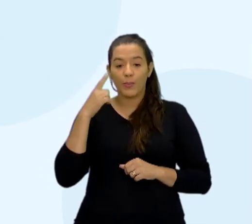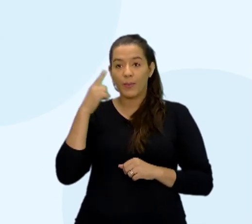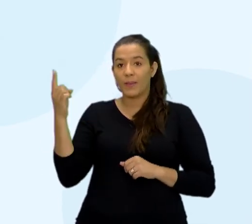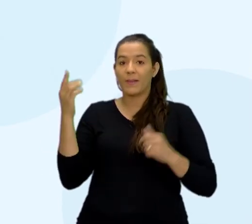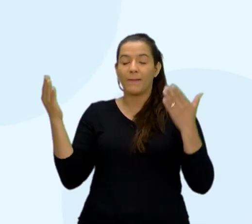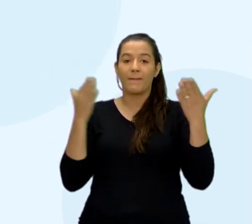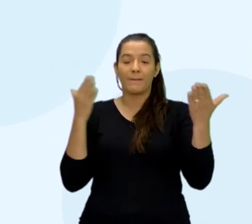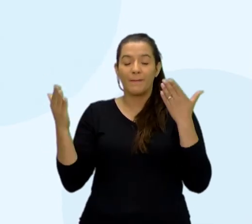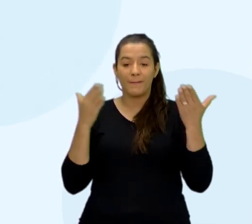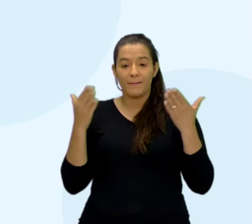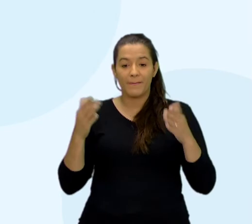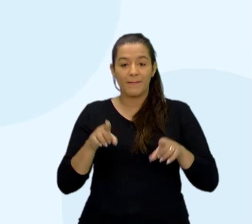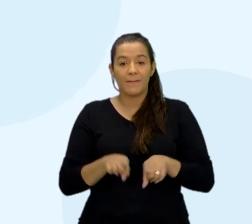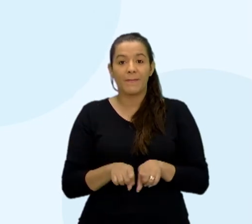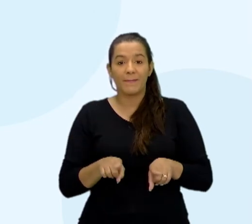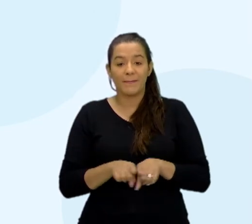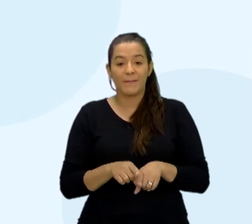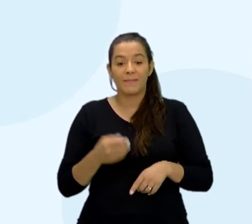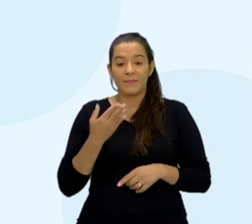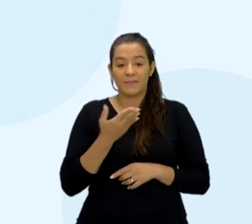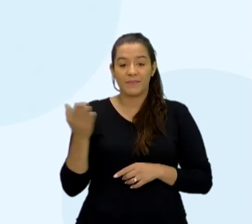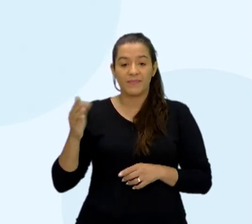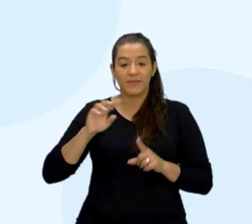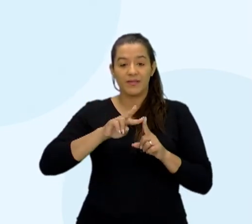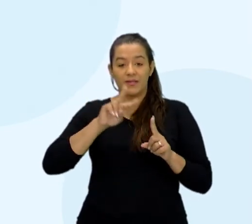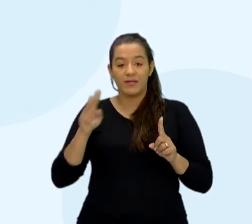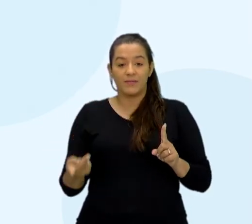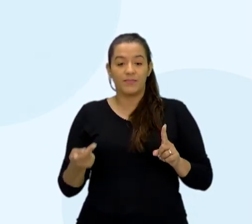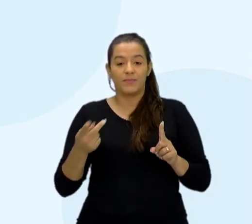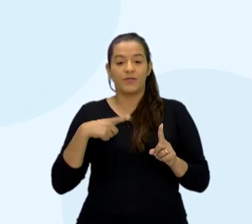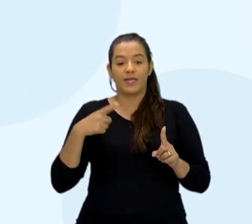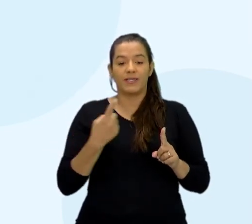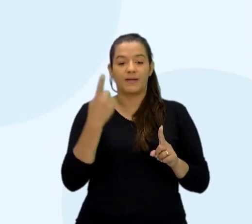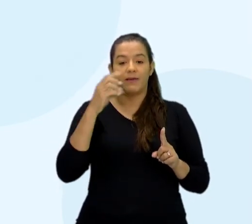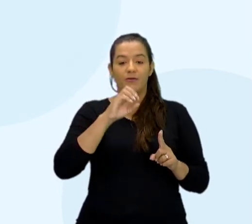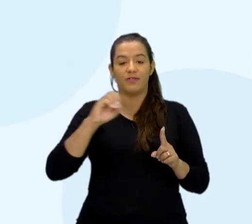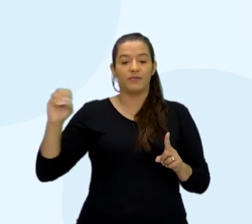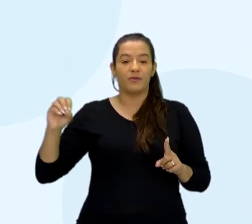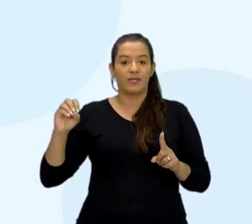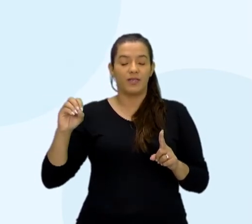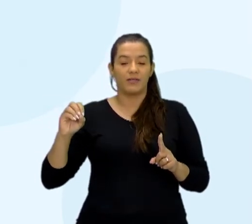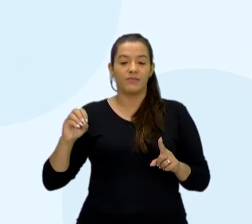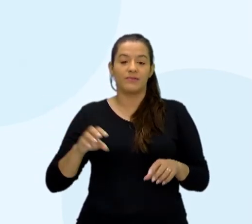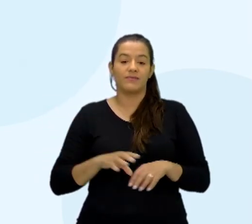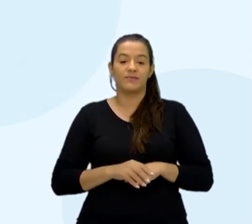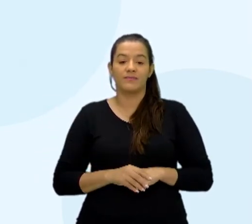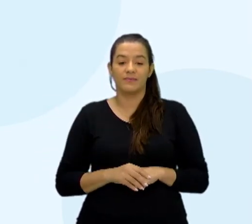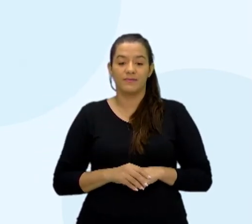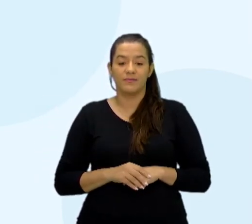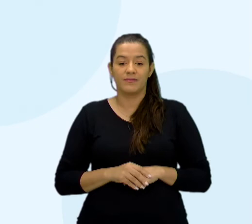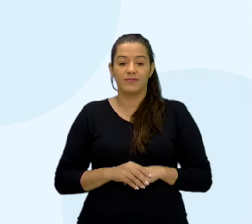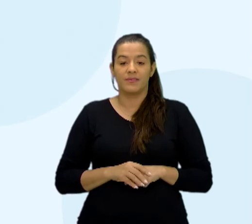referência, não dá, né? A gente faz o quê? Converte para porcentagem, multiplicando por 100. Opa,